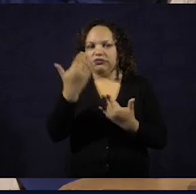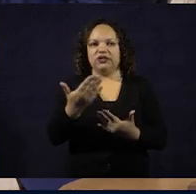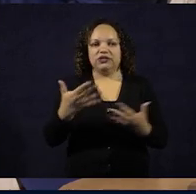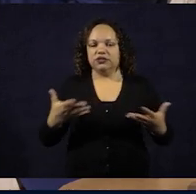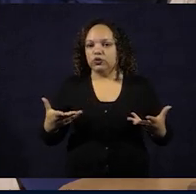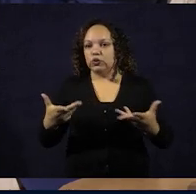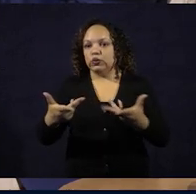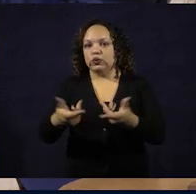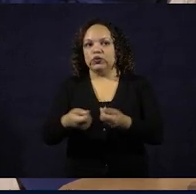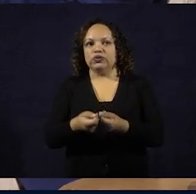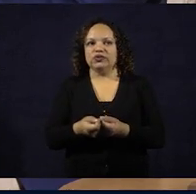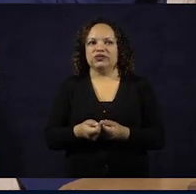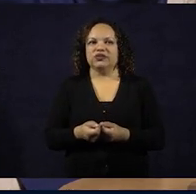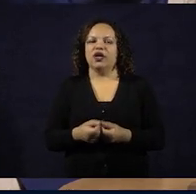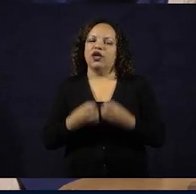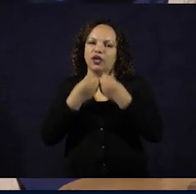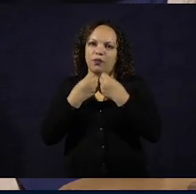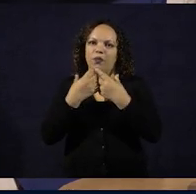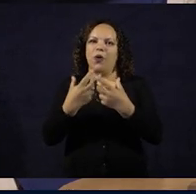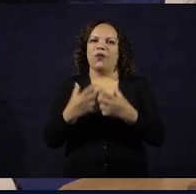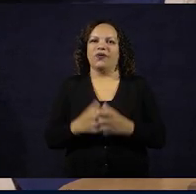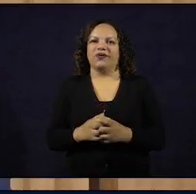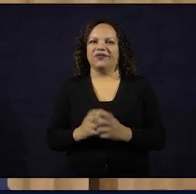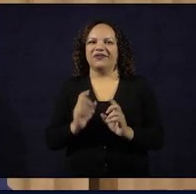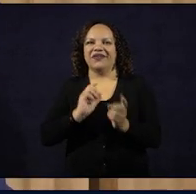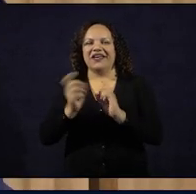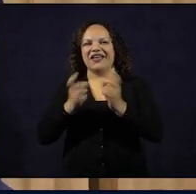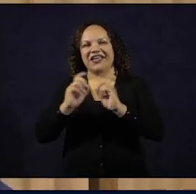um ótimo seminário né